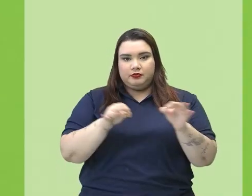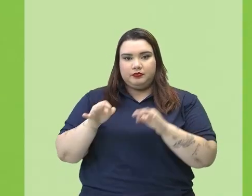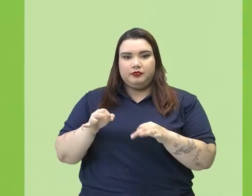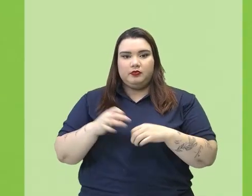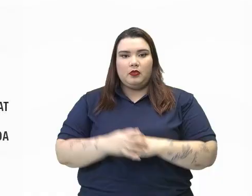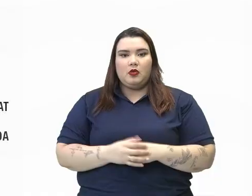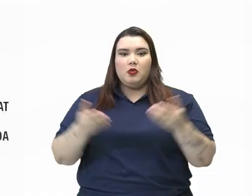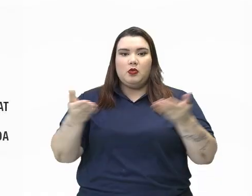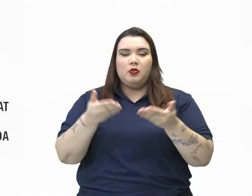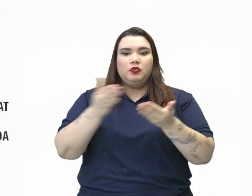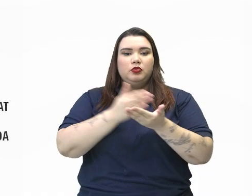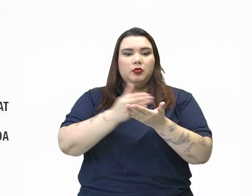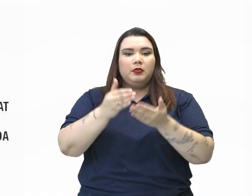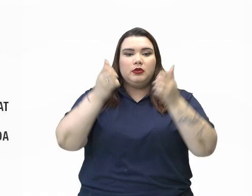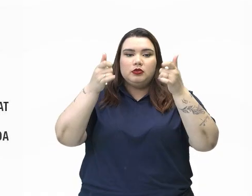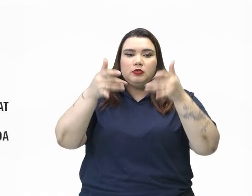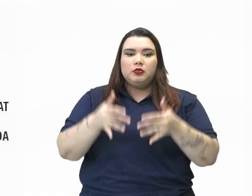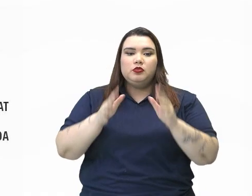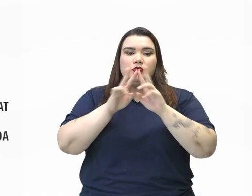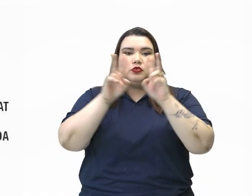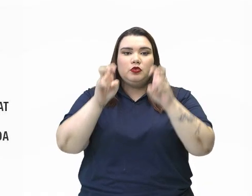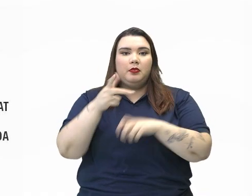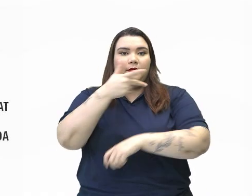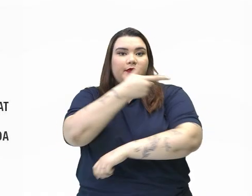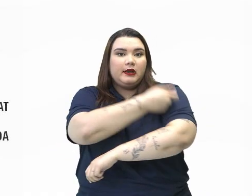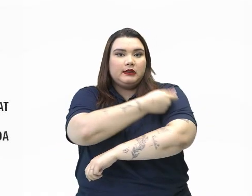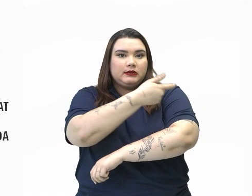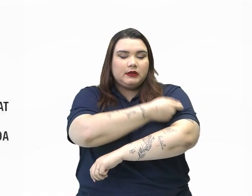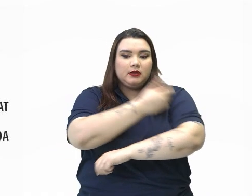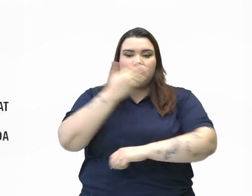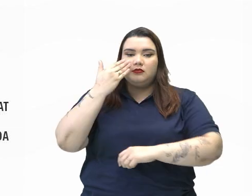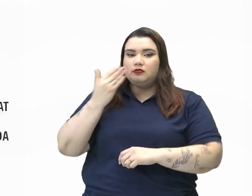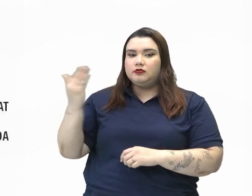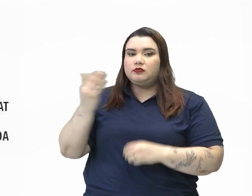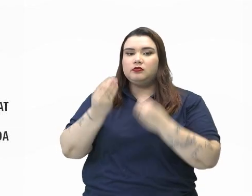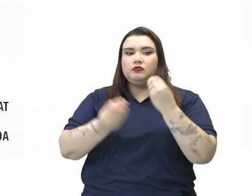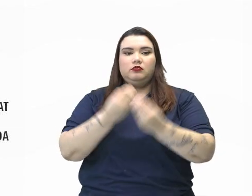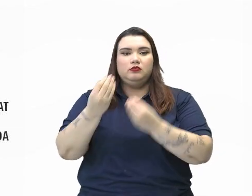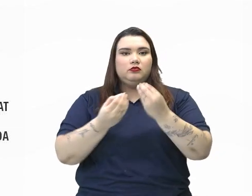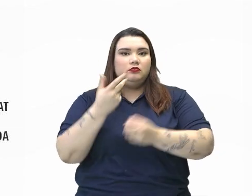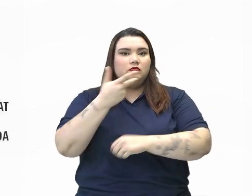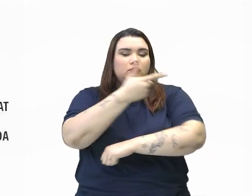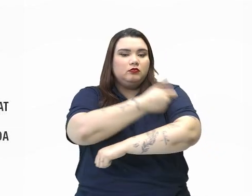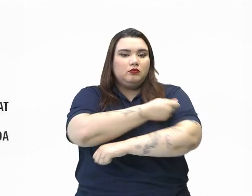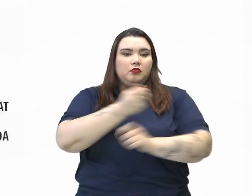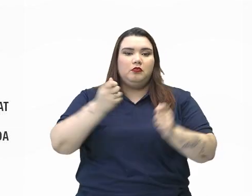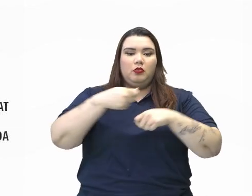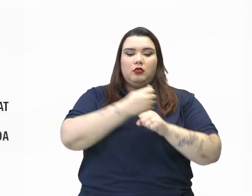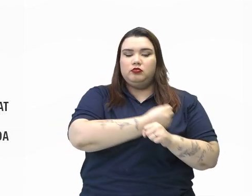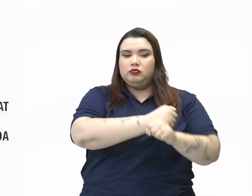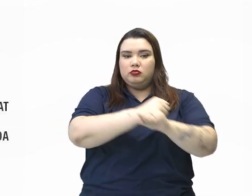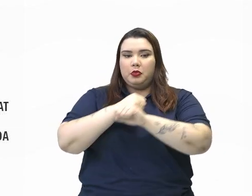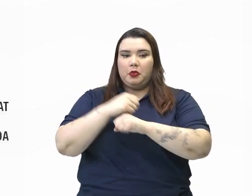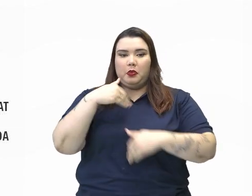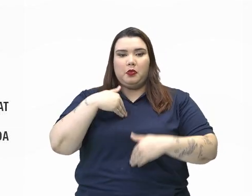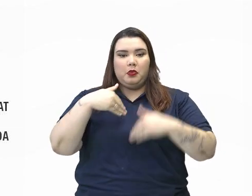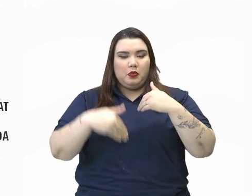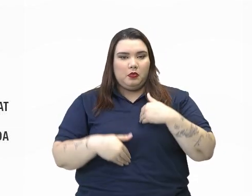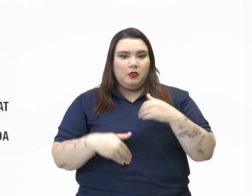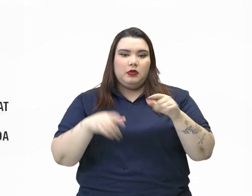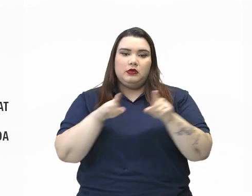falando sobre as vacinas. Então a gente vai lembrar aí um pouquinho sobre como as vacinas podem nos imunizar, como elas